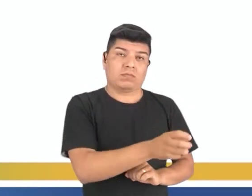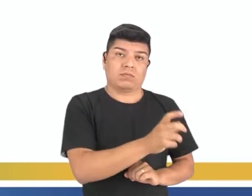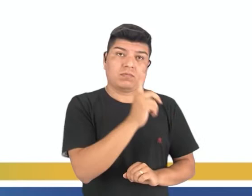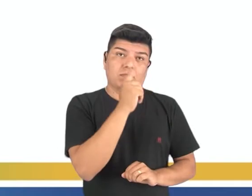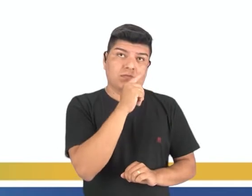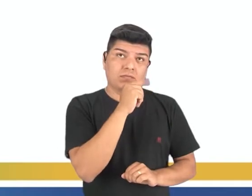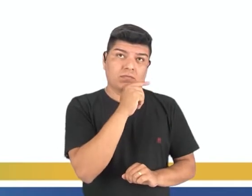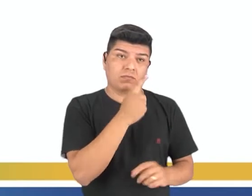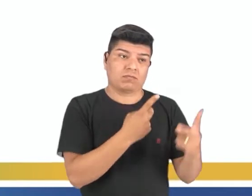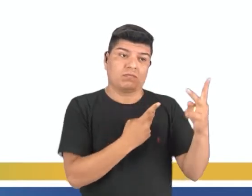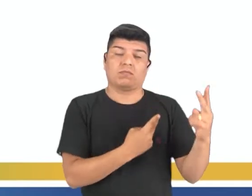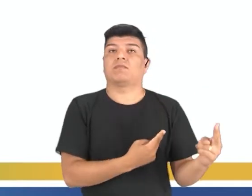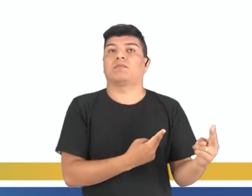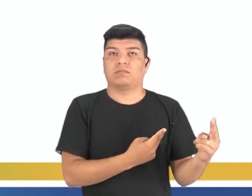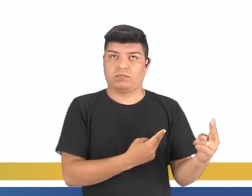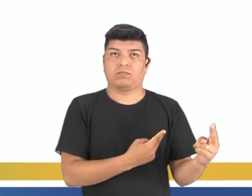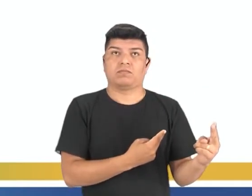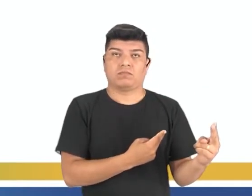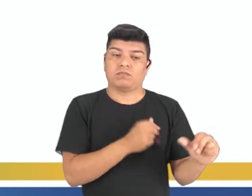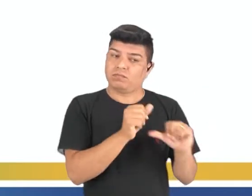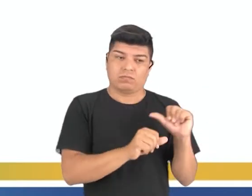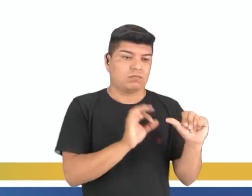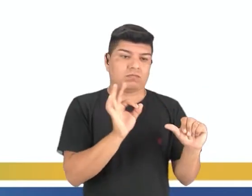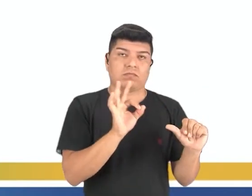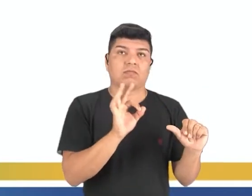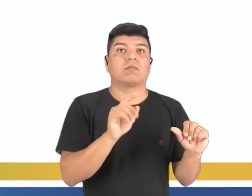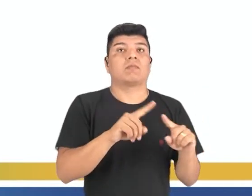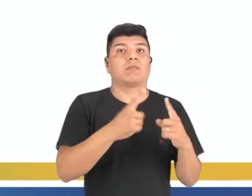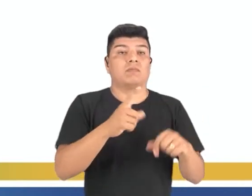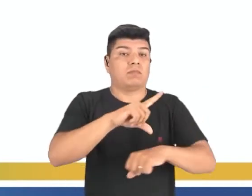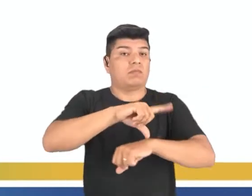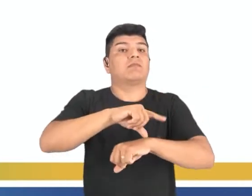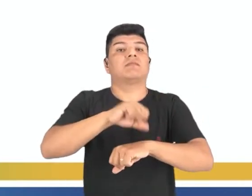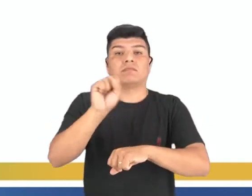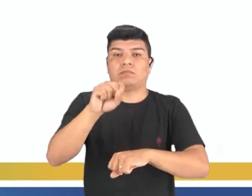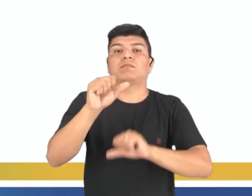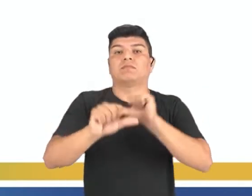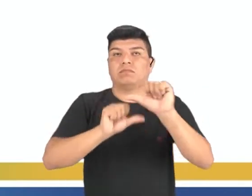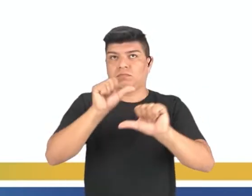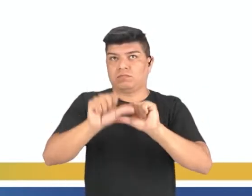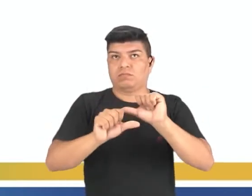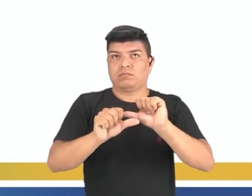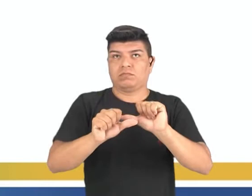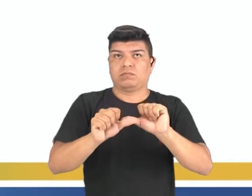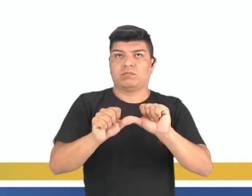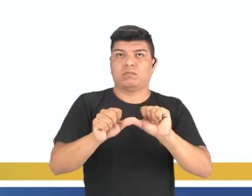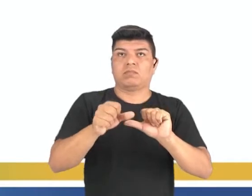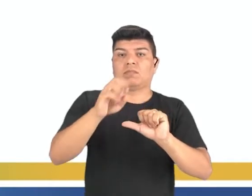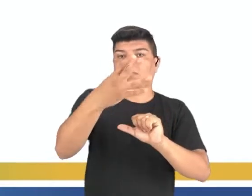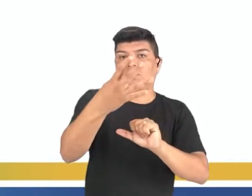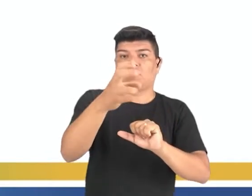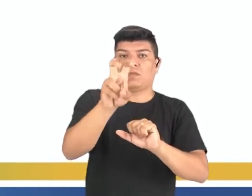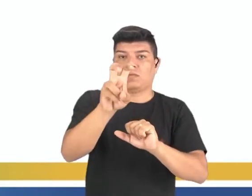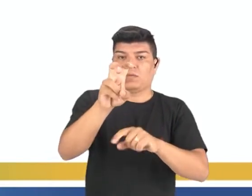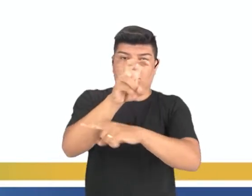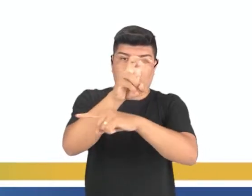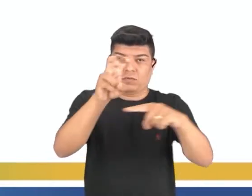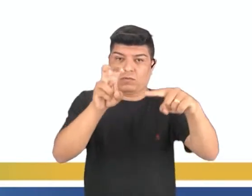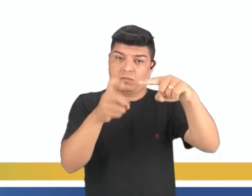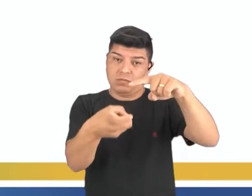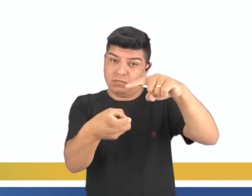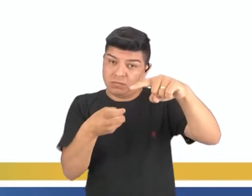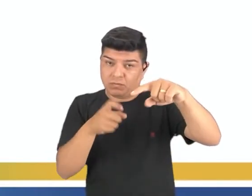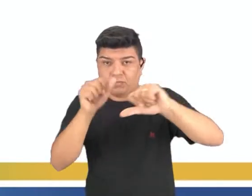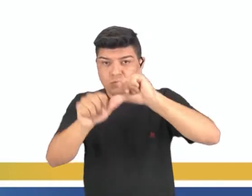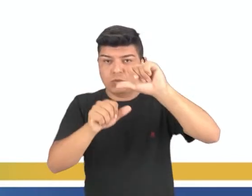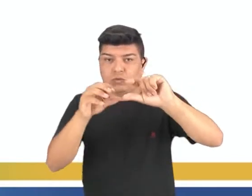ficou com o mesmo comportamento e a coluna do tempo nós invertemos os valores. Se estava lá 45 sobre